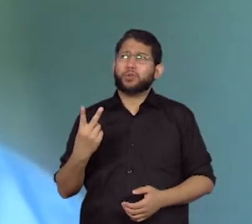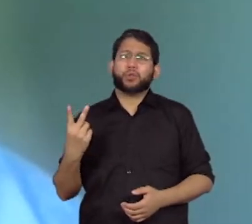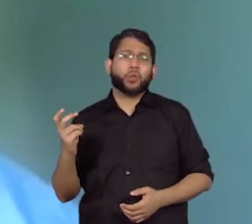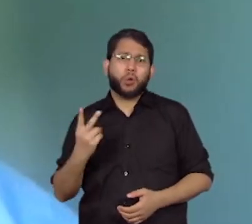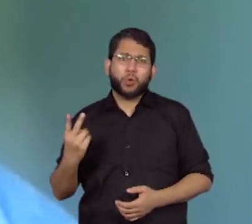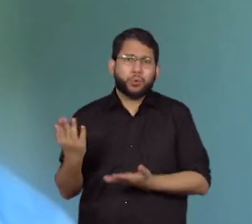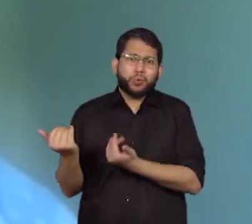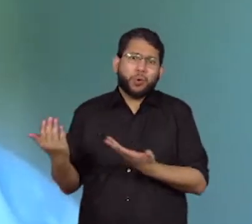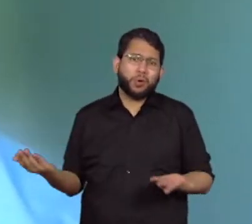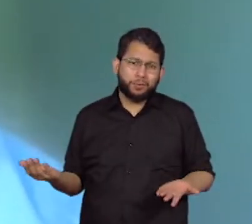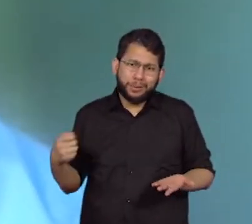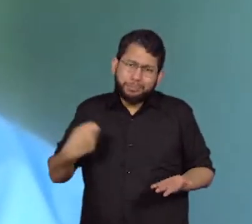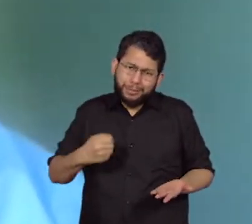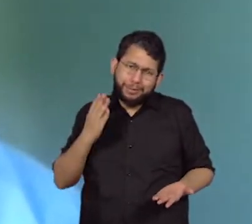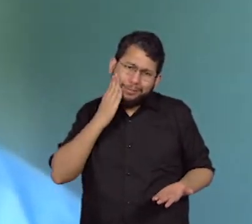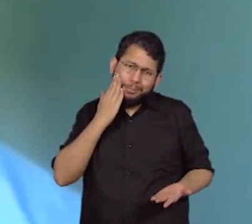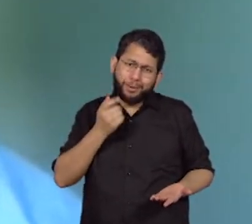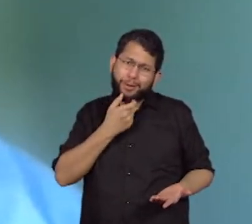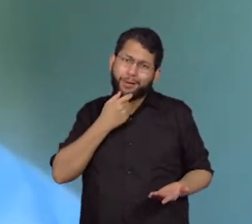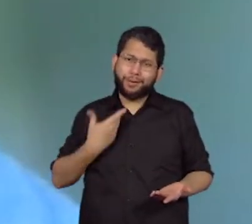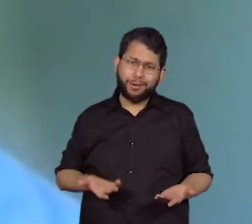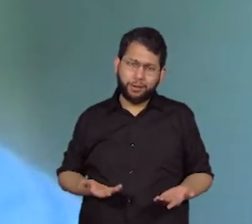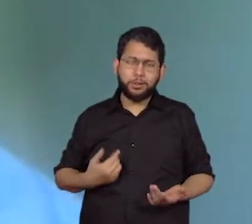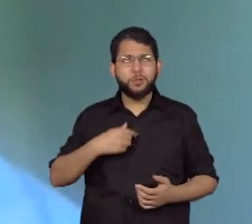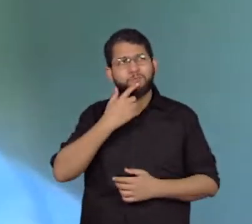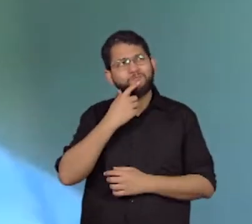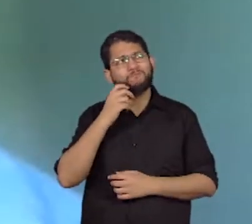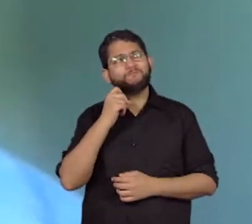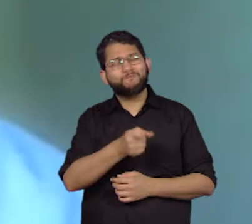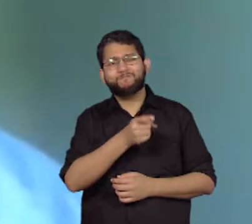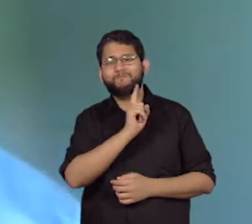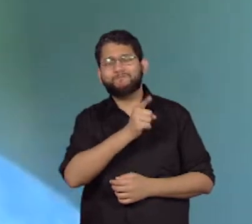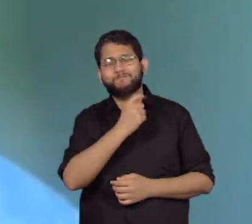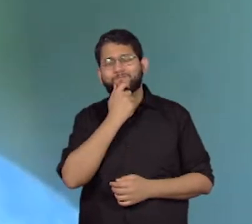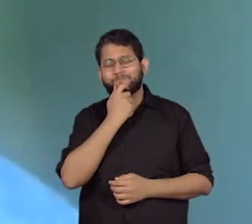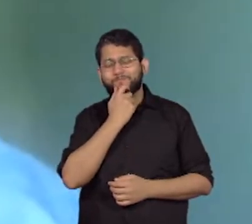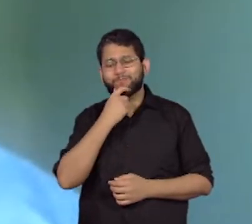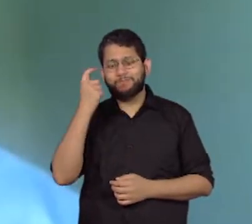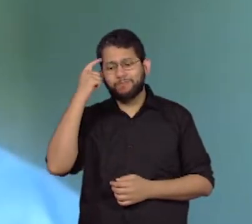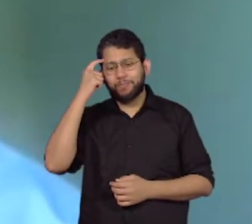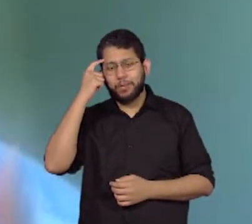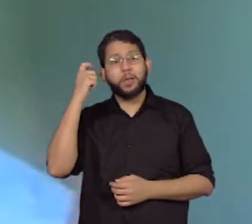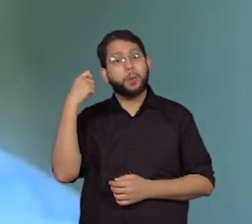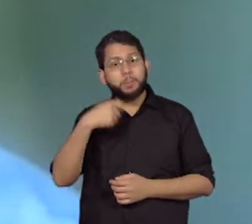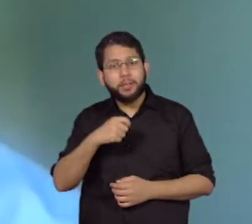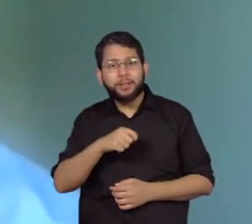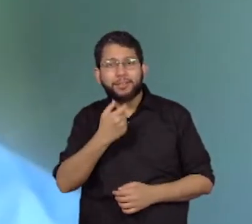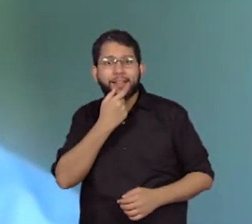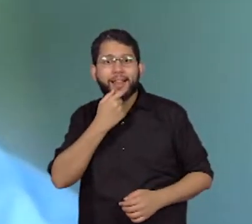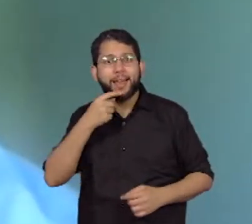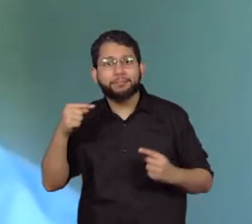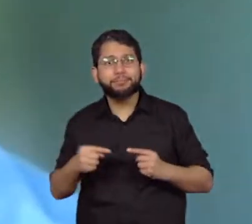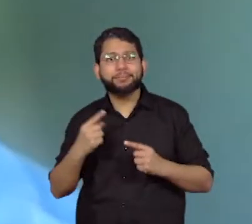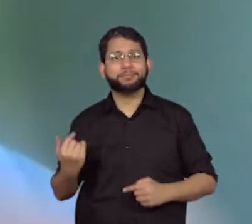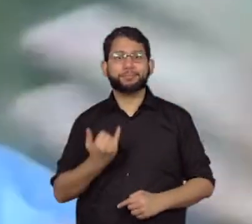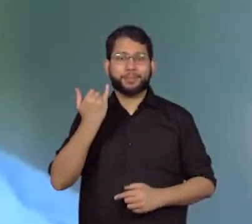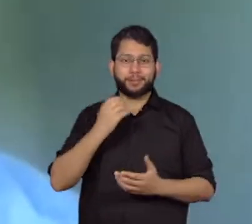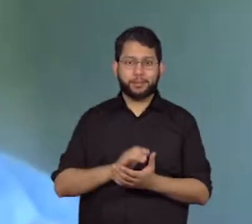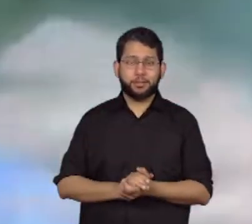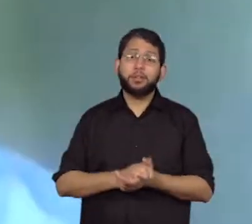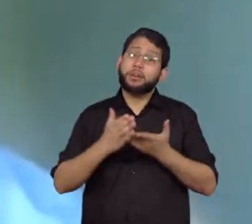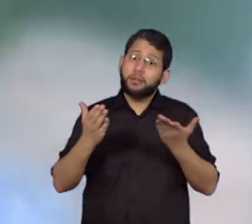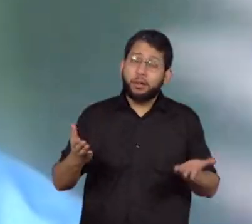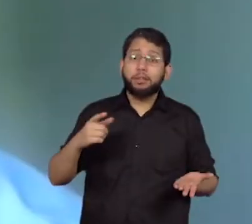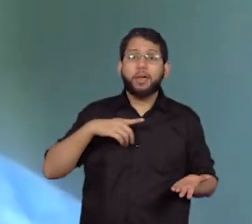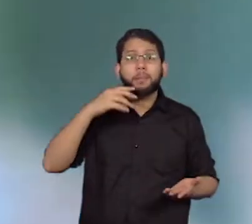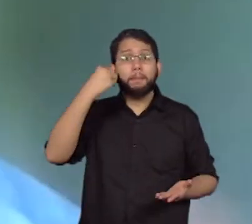Ele falou, você tem que resolver isso. Aí ele, e aquilo ficou na minha cabeça, né? Falar inglês, isso é um negócio importante. Ele falou,